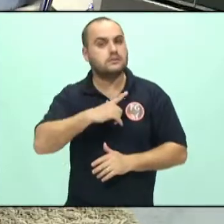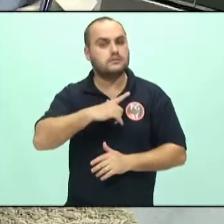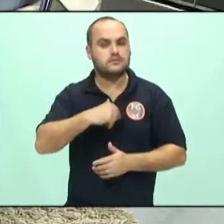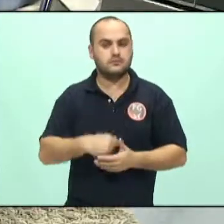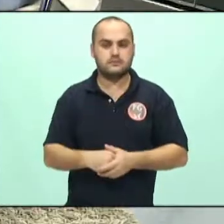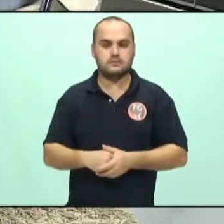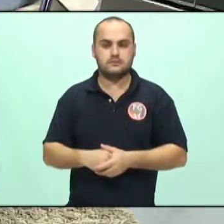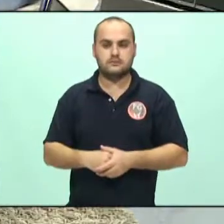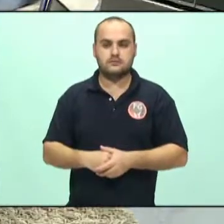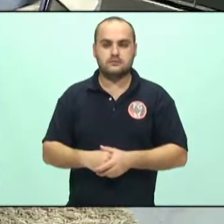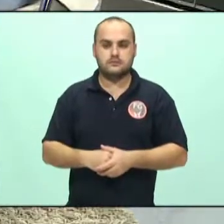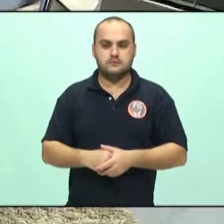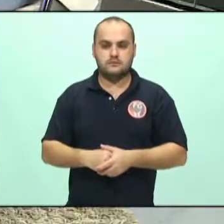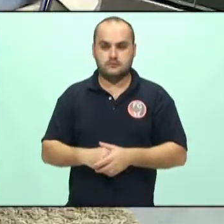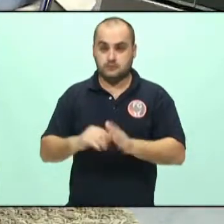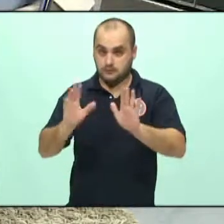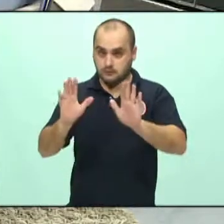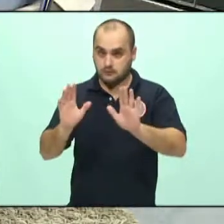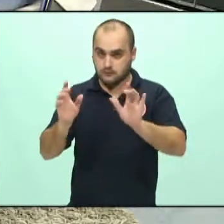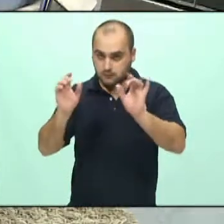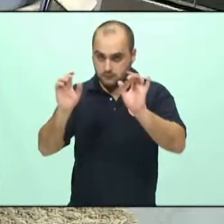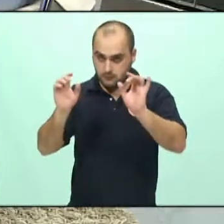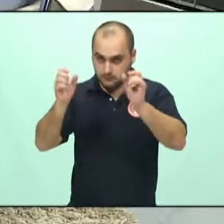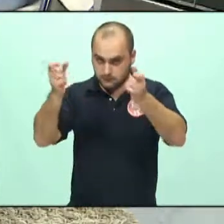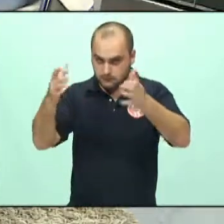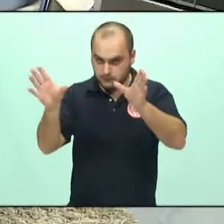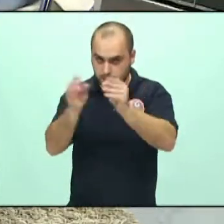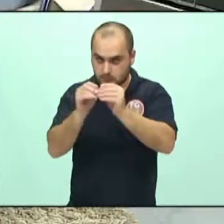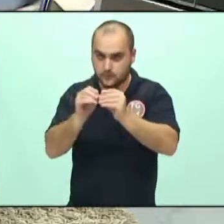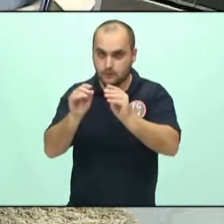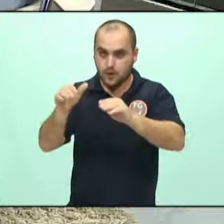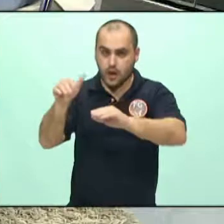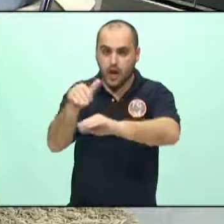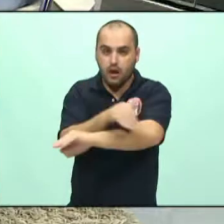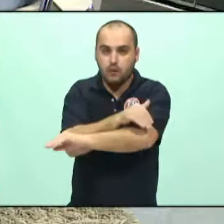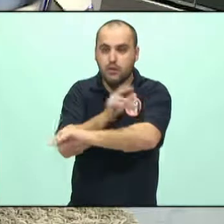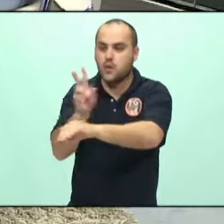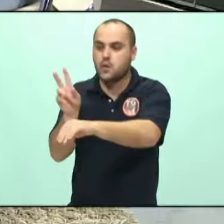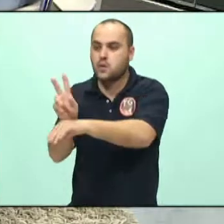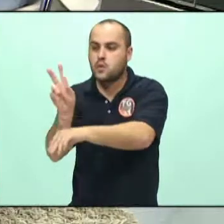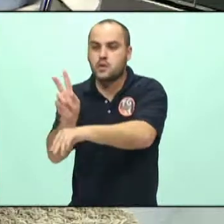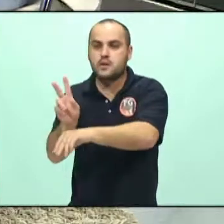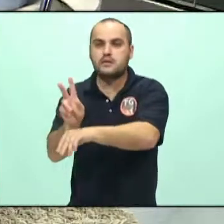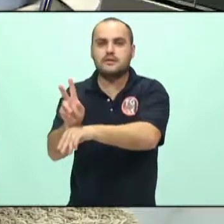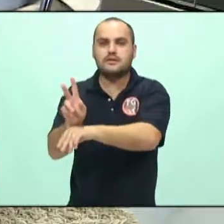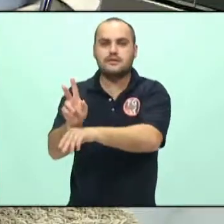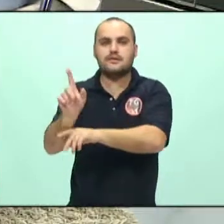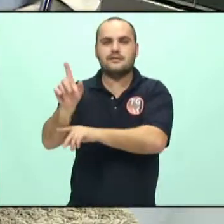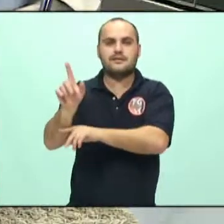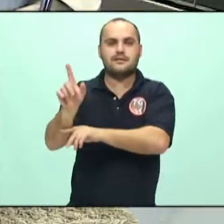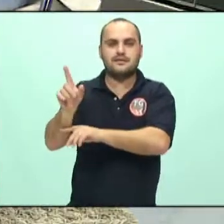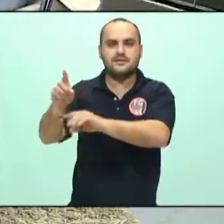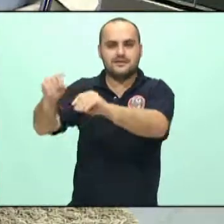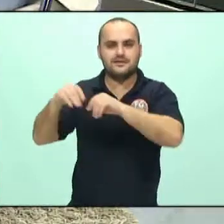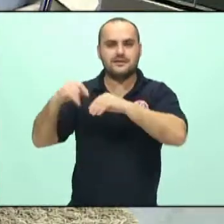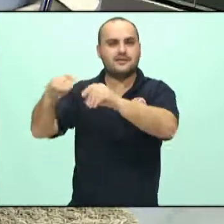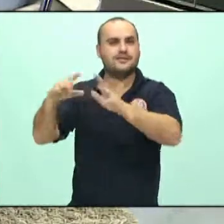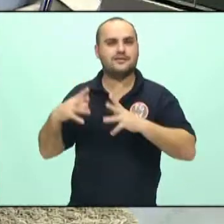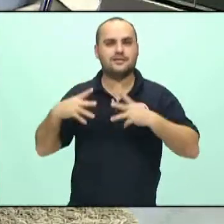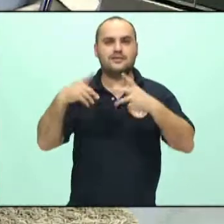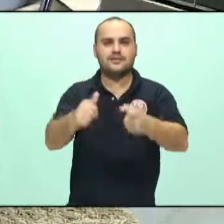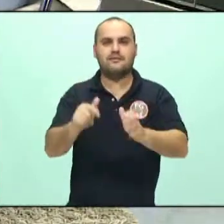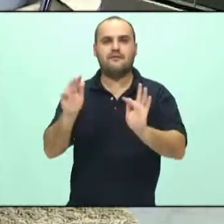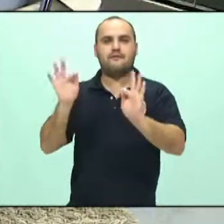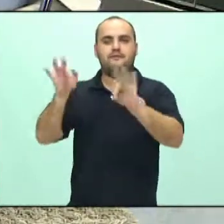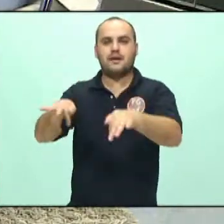rua inteira, final da história, né? A rua inteira, cuidando do terreno inteiro que virou uma horta da rua. E todos os moradores, fim de